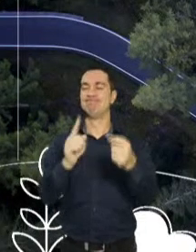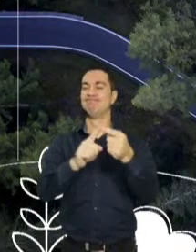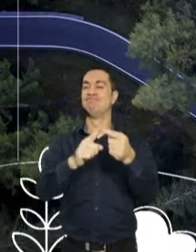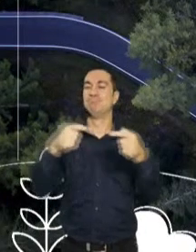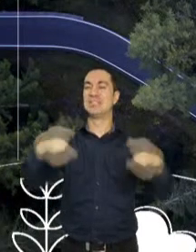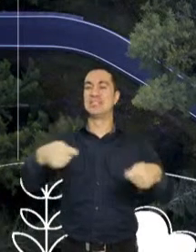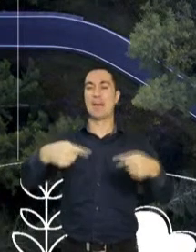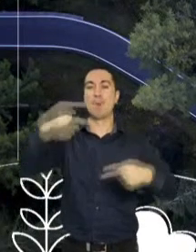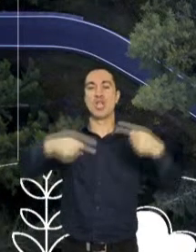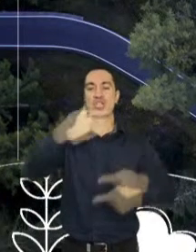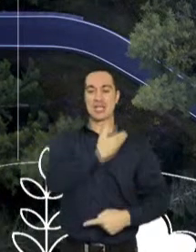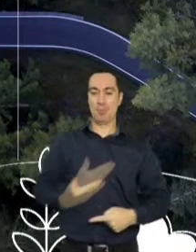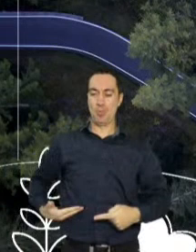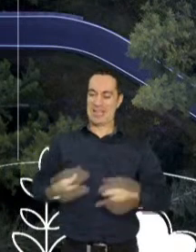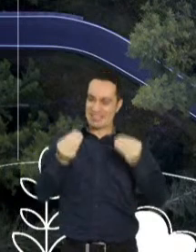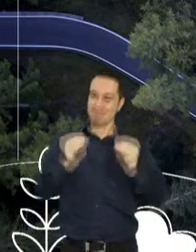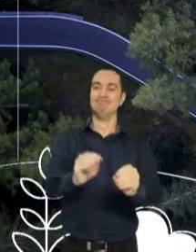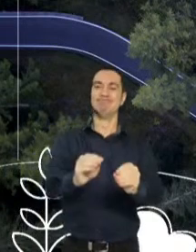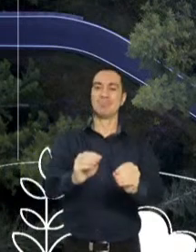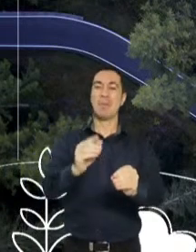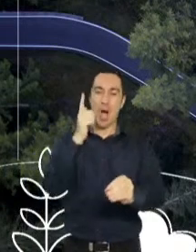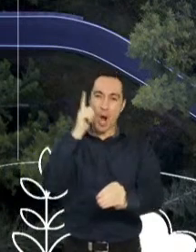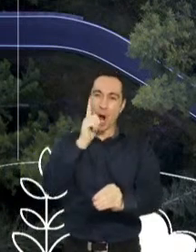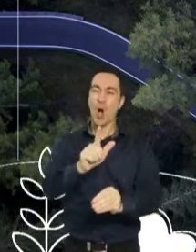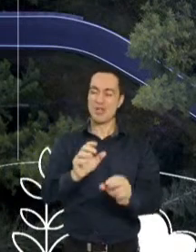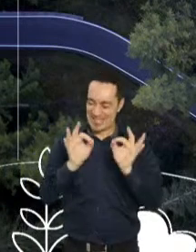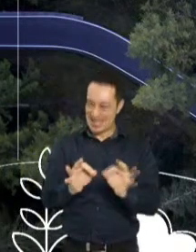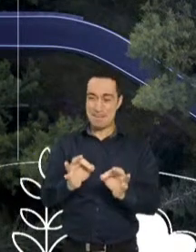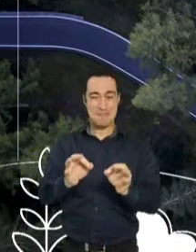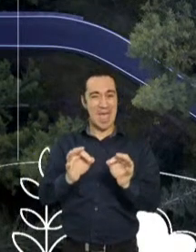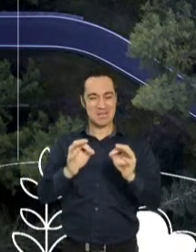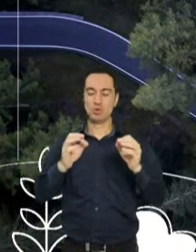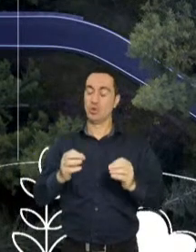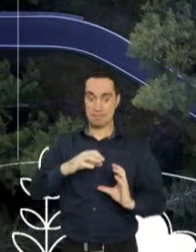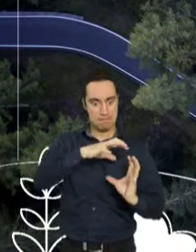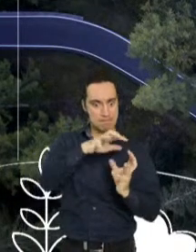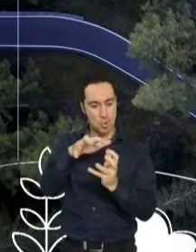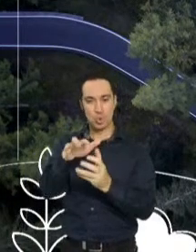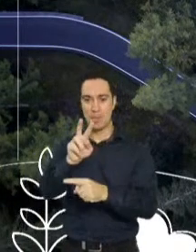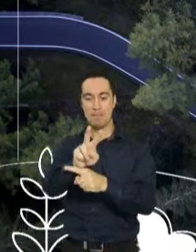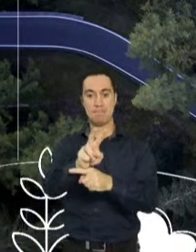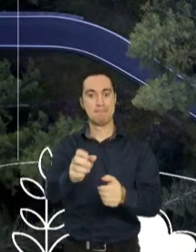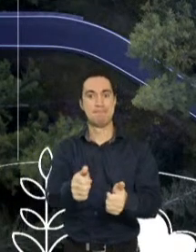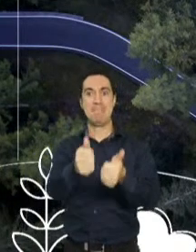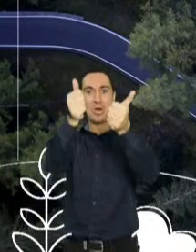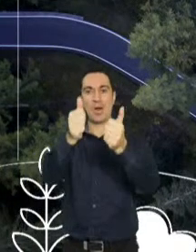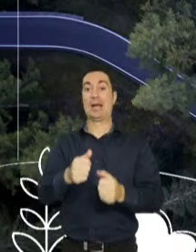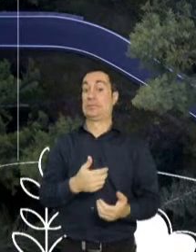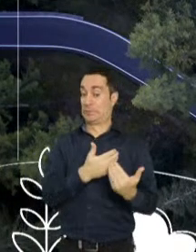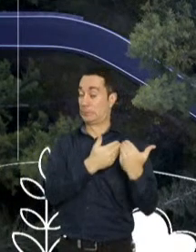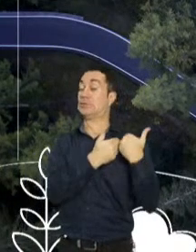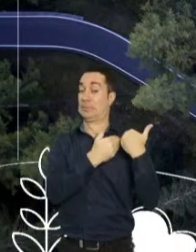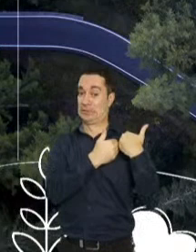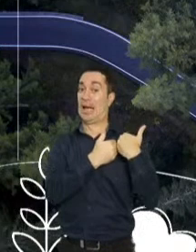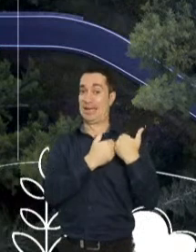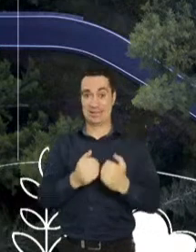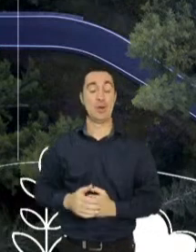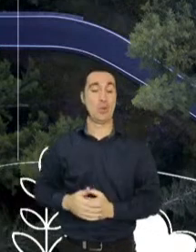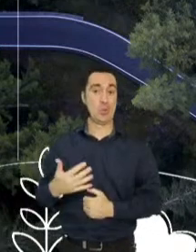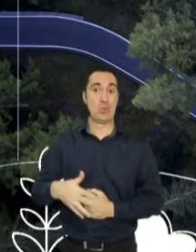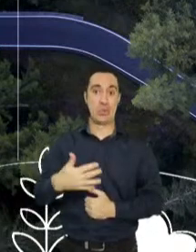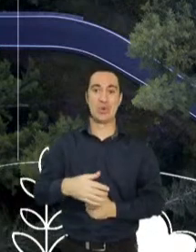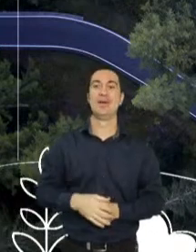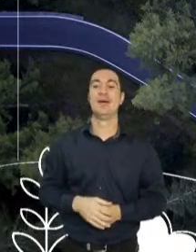políticas públicas deve ser o grande desacelerador das mudanças climáticas. Olha aí a responsabilidade.